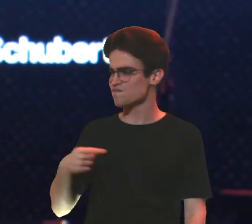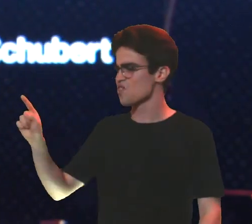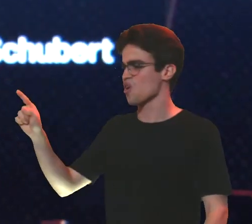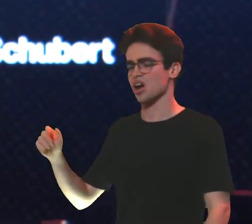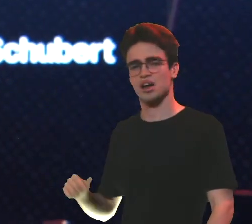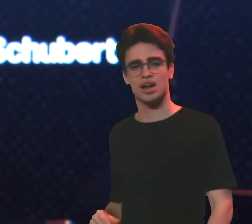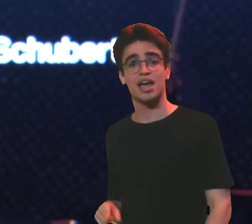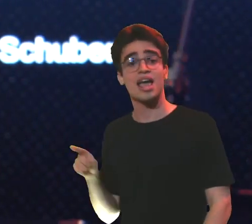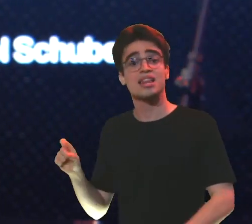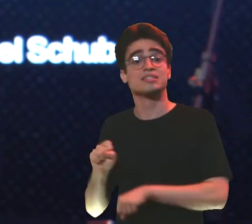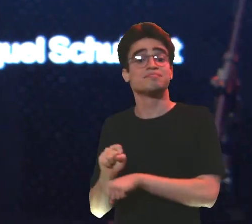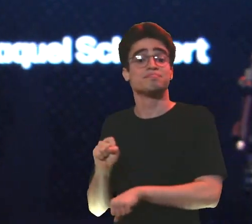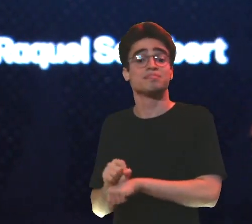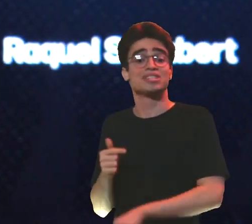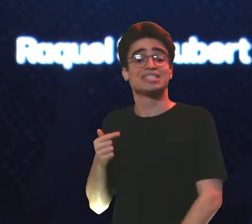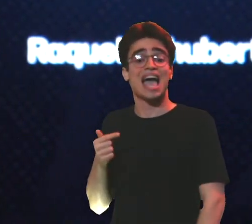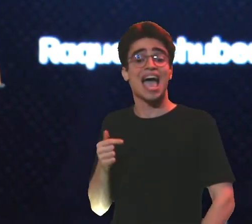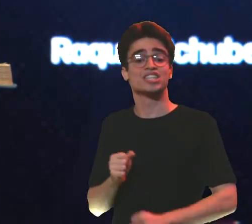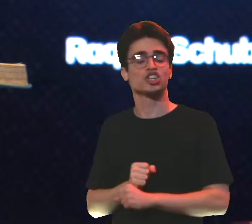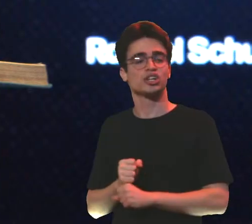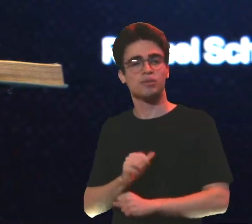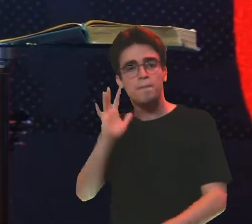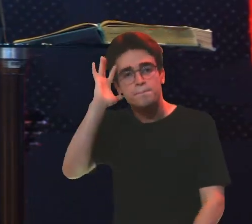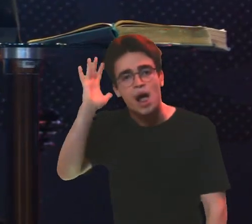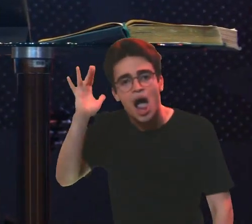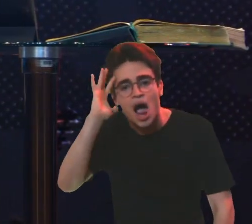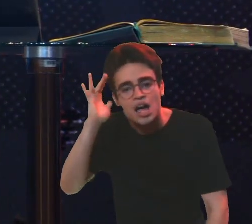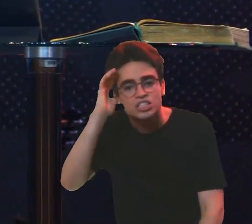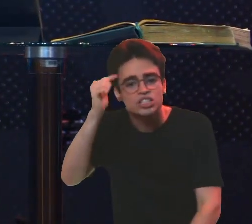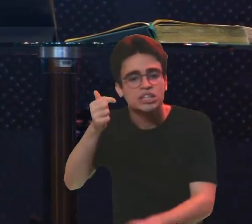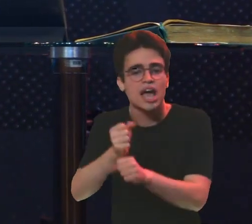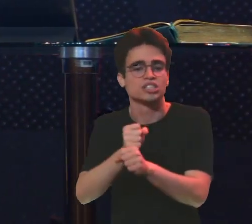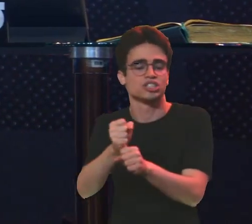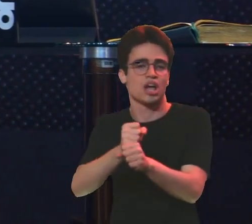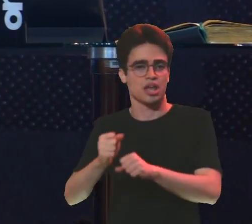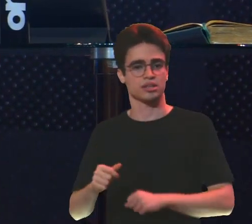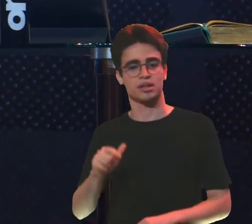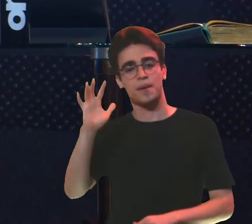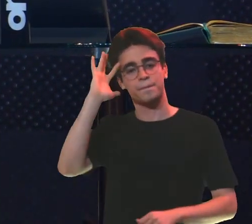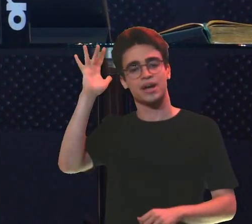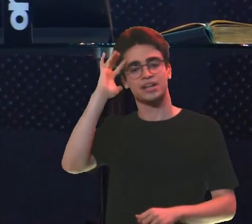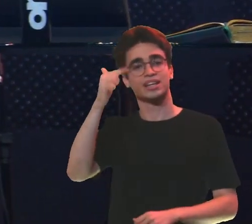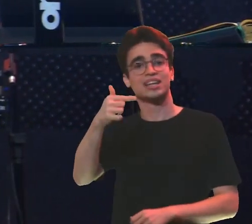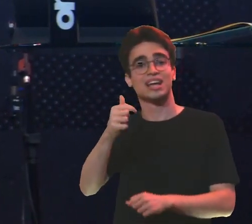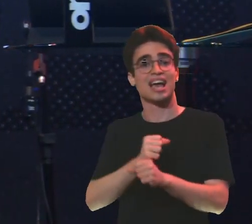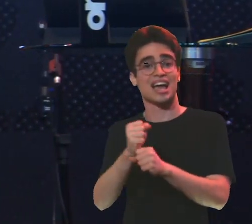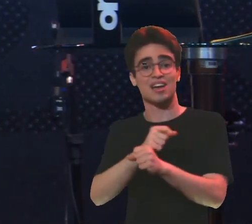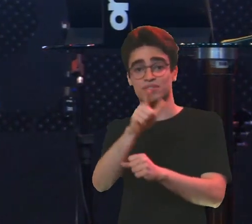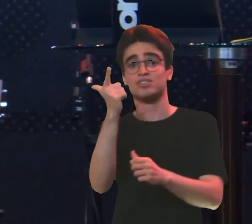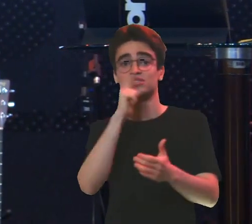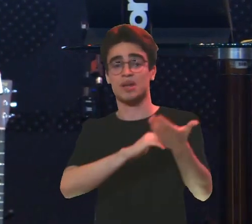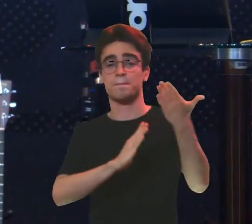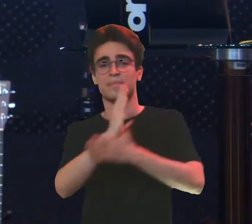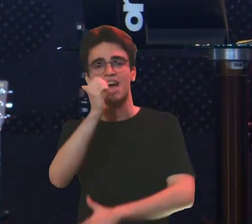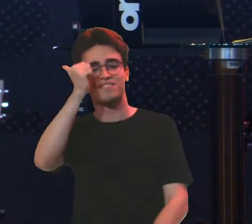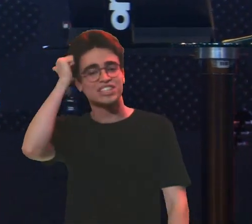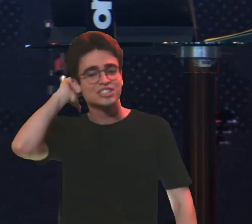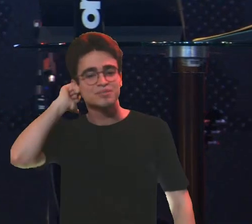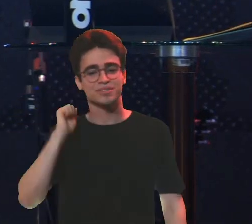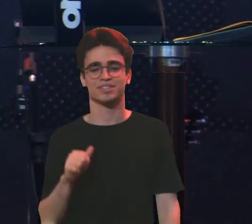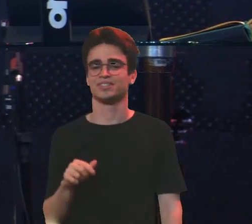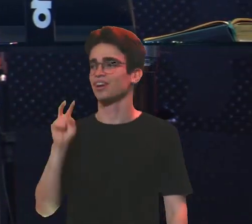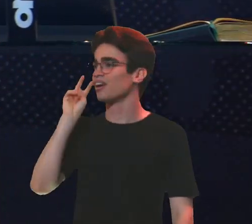E ele esperou 7 anos. Imagina o que é esperar 7 anos. Imagina você esperar 7 anos para você passar no vestibular. Você vê todo mundo